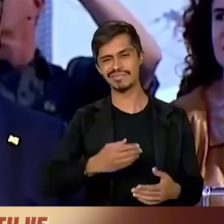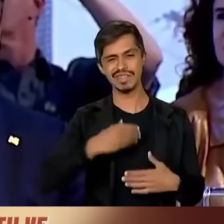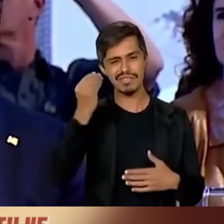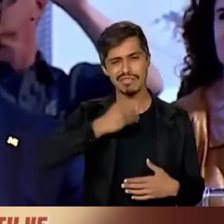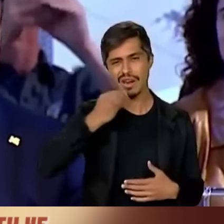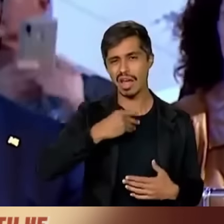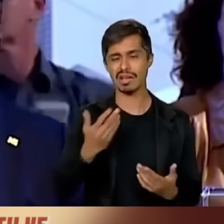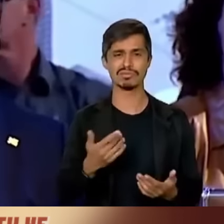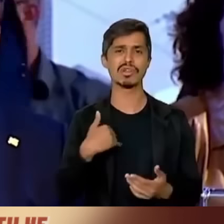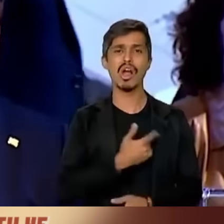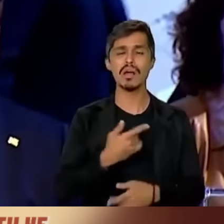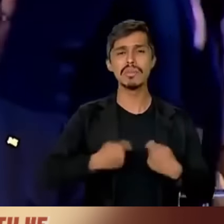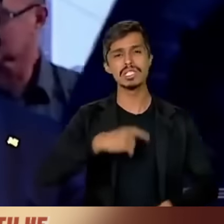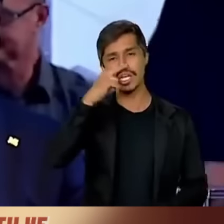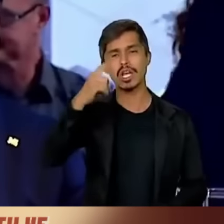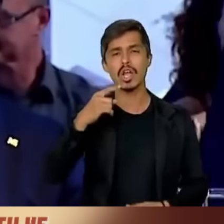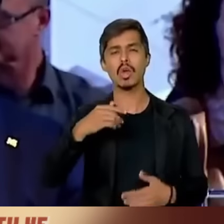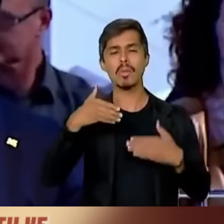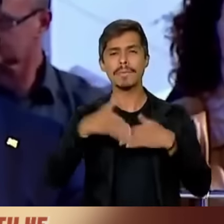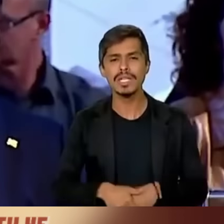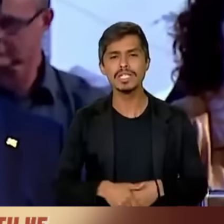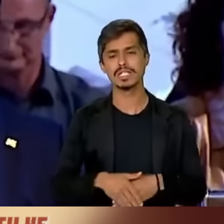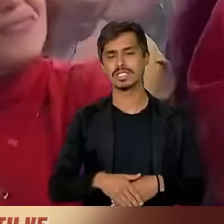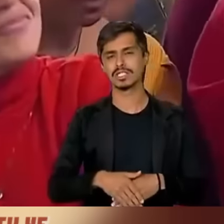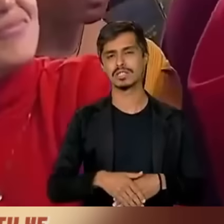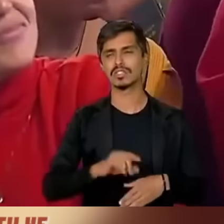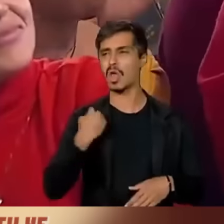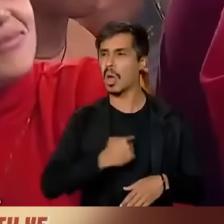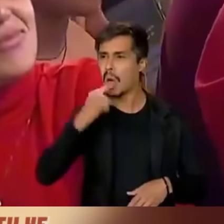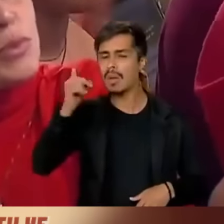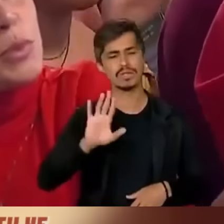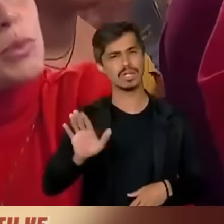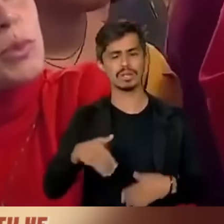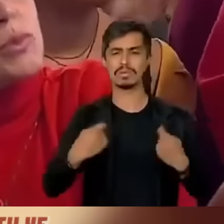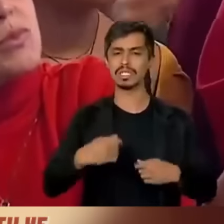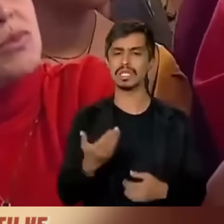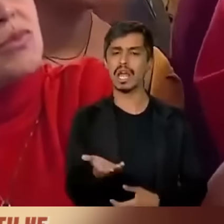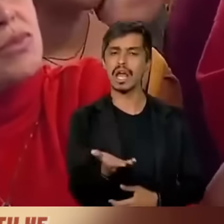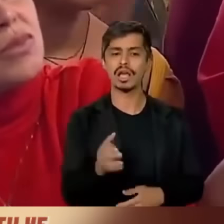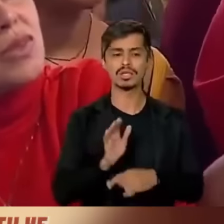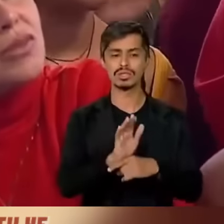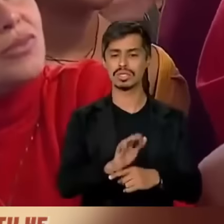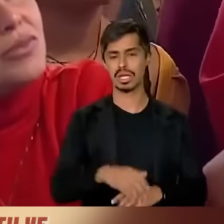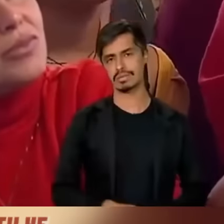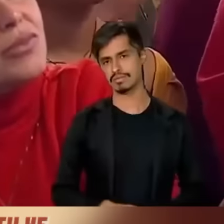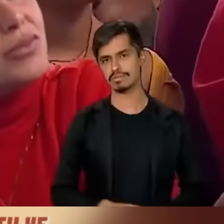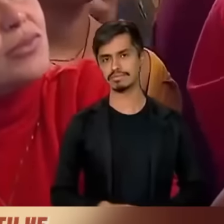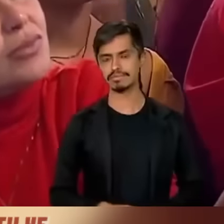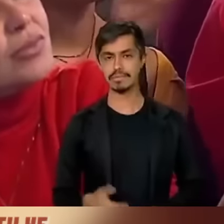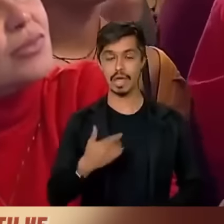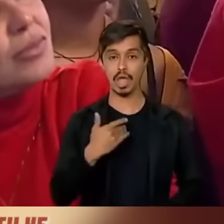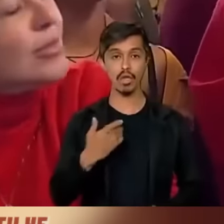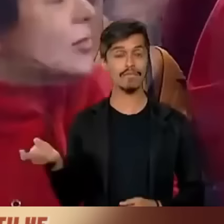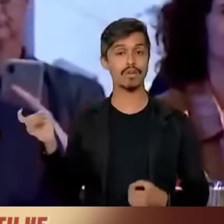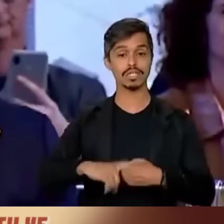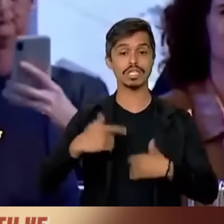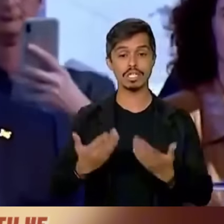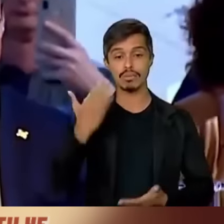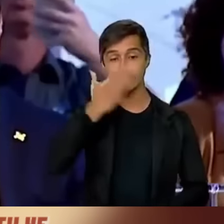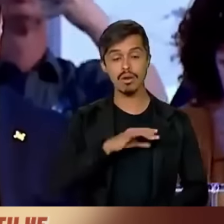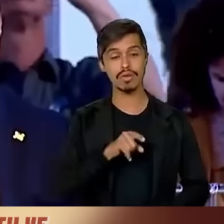que ser arrogante, a gente tem que ser humilde, a gente tem que ser solidário, a gente tem que estender a mão para a pessoa. Eu voltei para provar